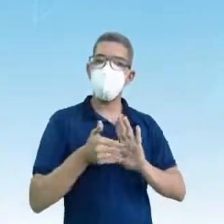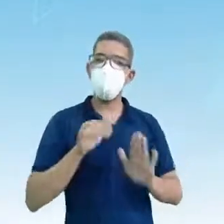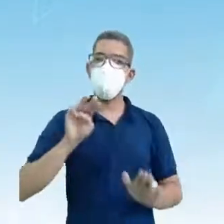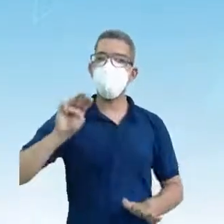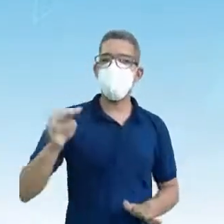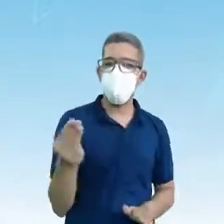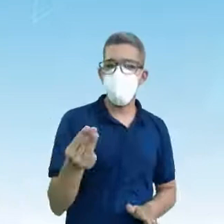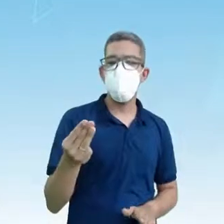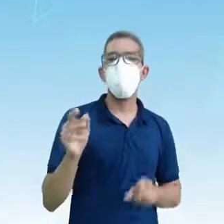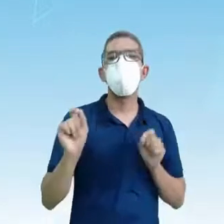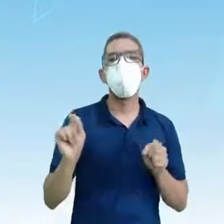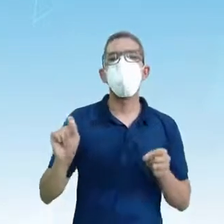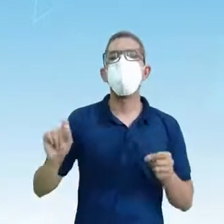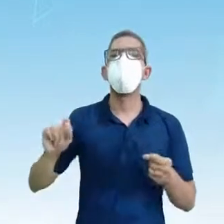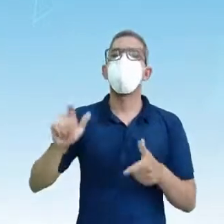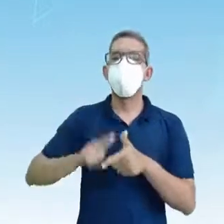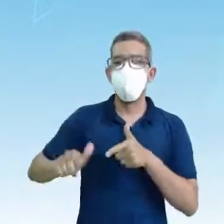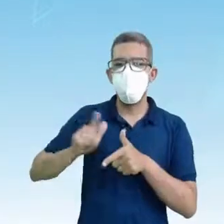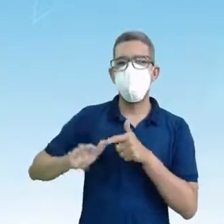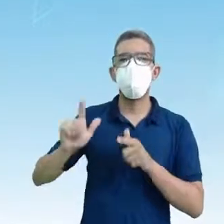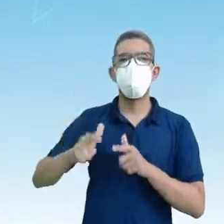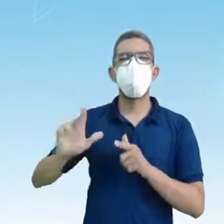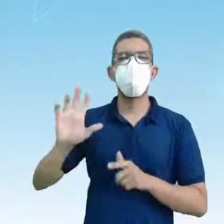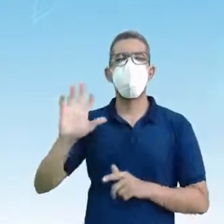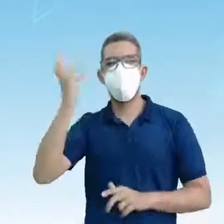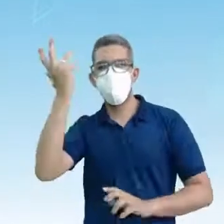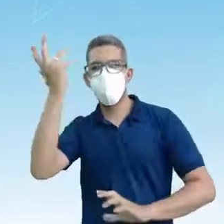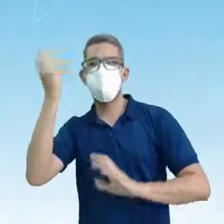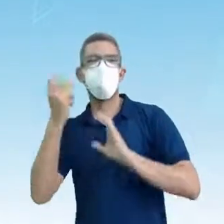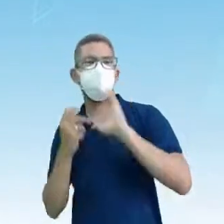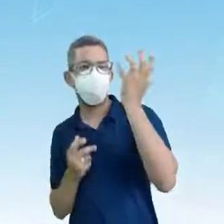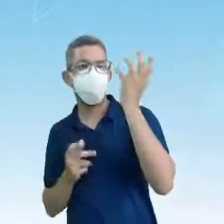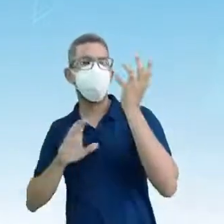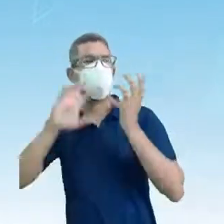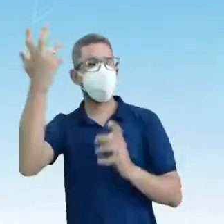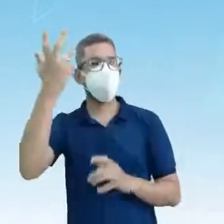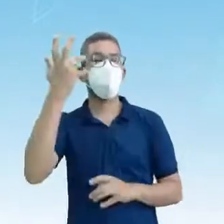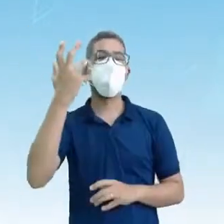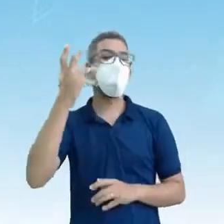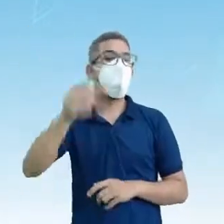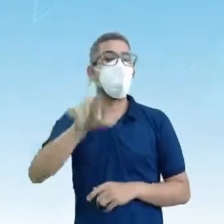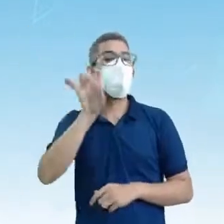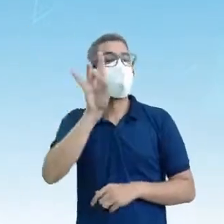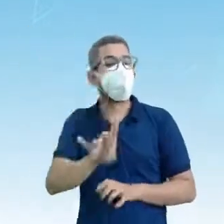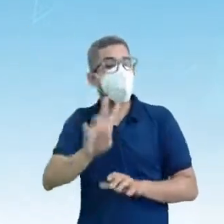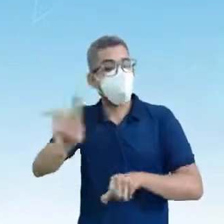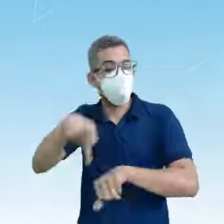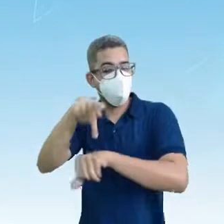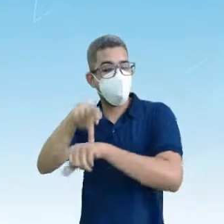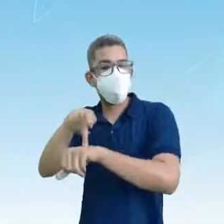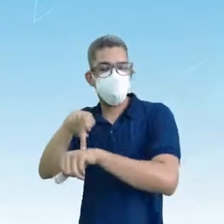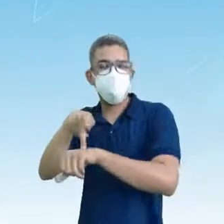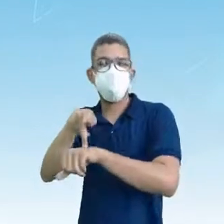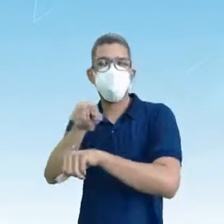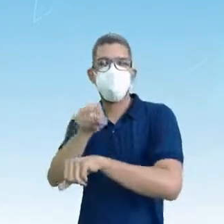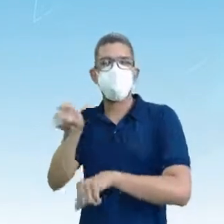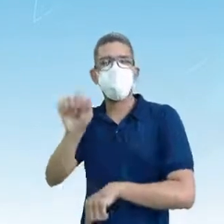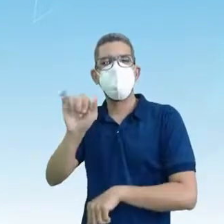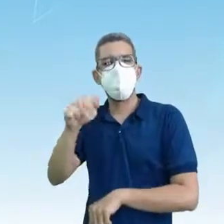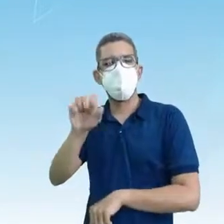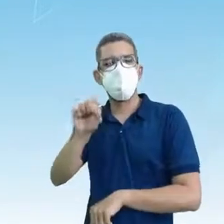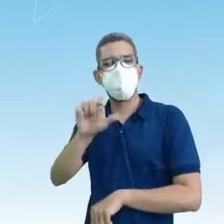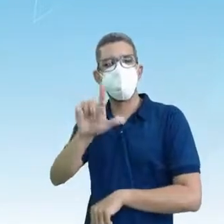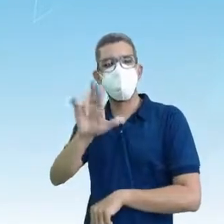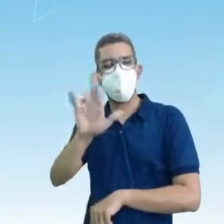por desastres, casos que não se resistem somente aos países insulares, mas